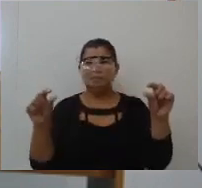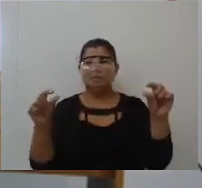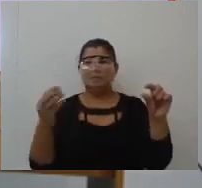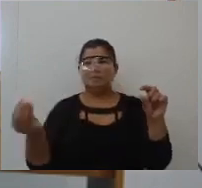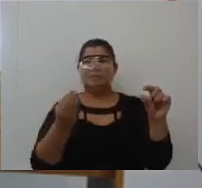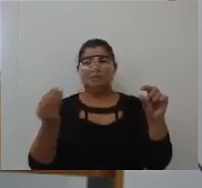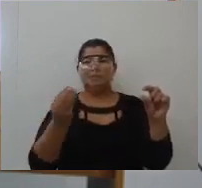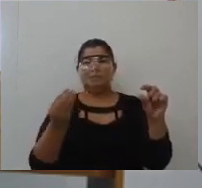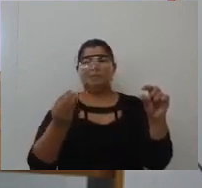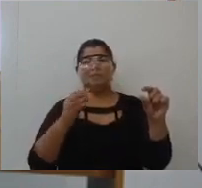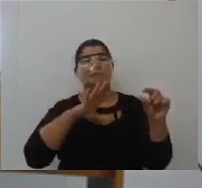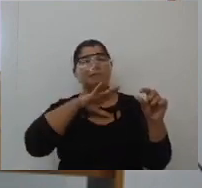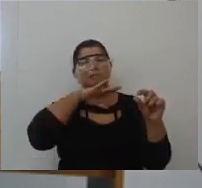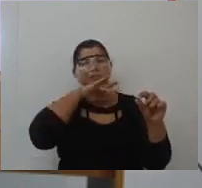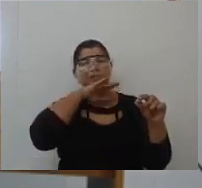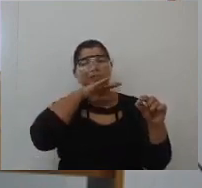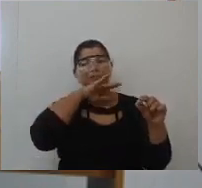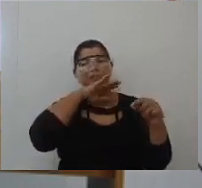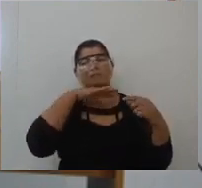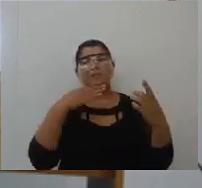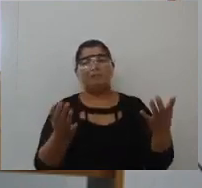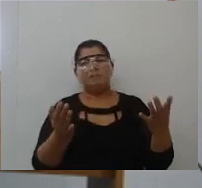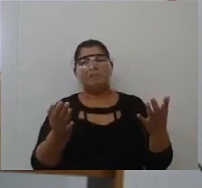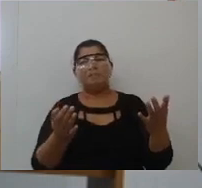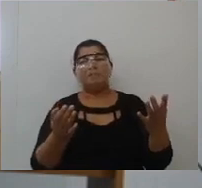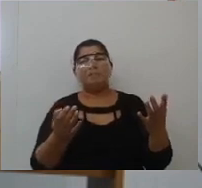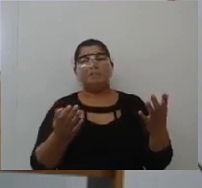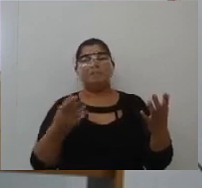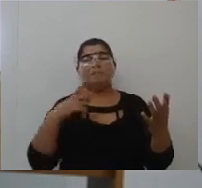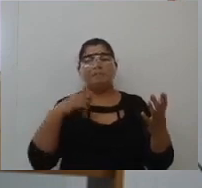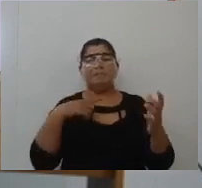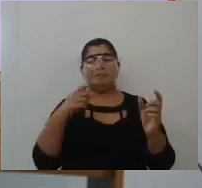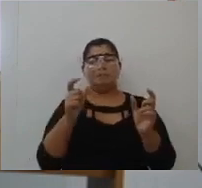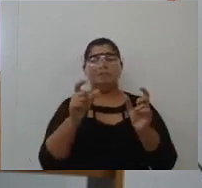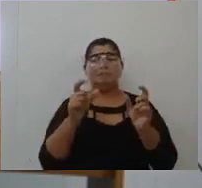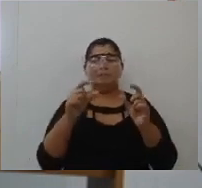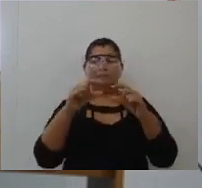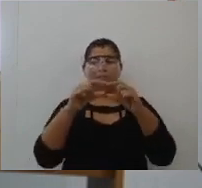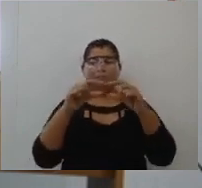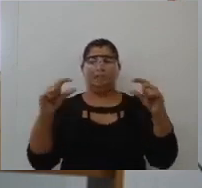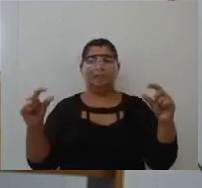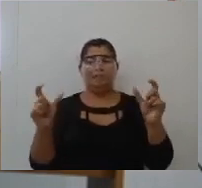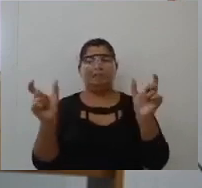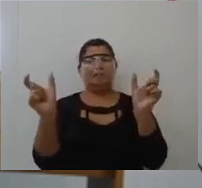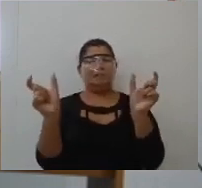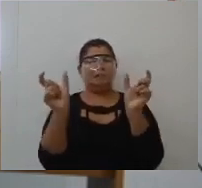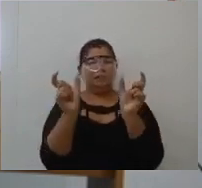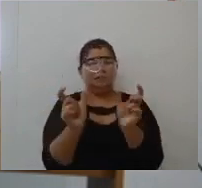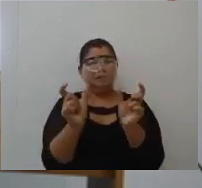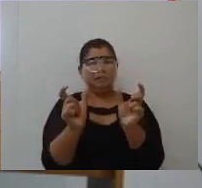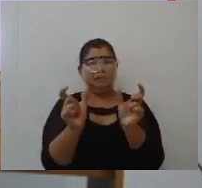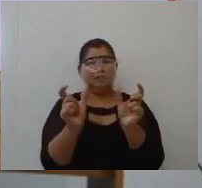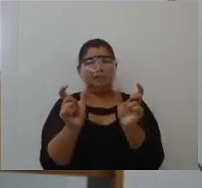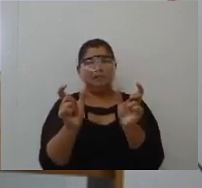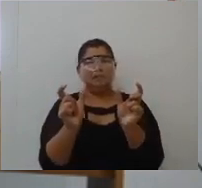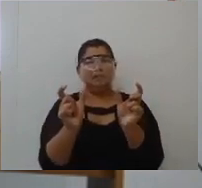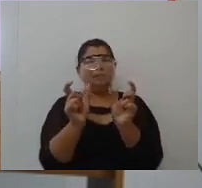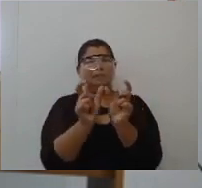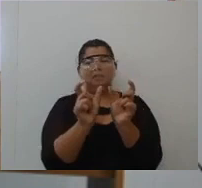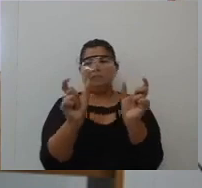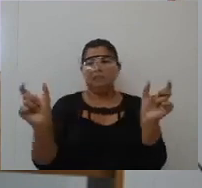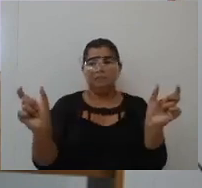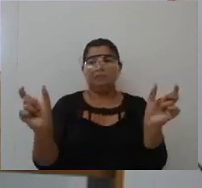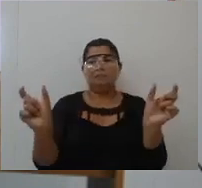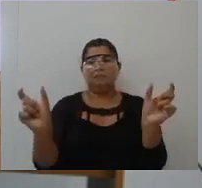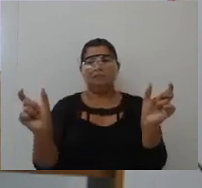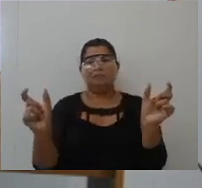muito ruim, porque veja, eu tenho um período composto, né? No caso, com subordinação. Tá? A oração